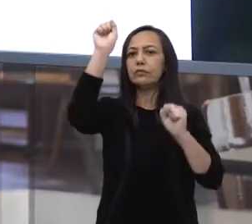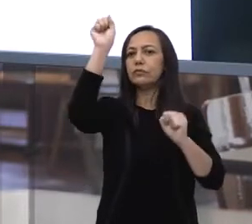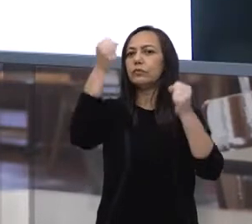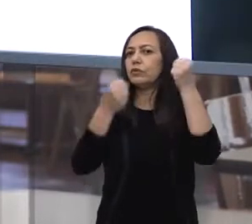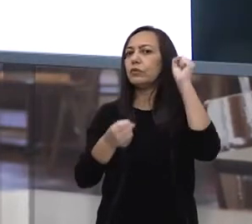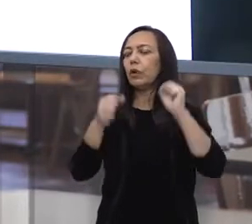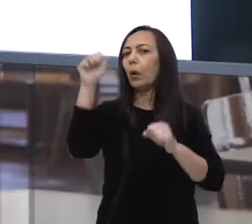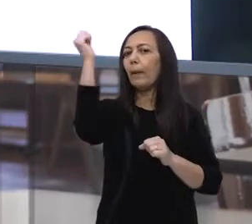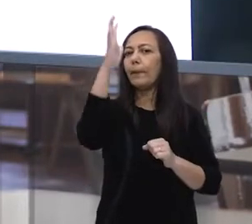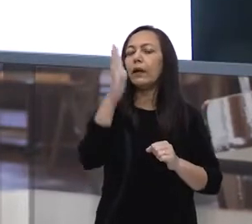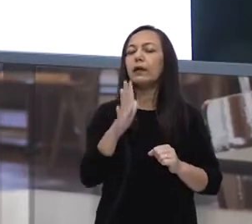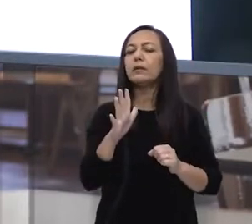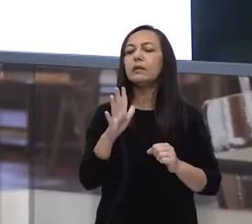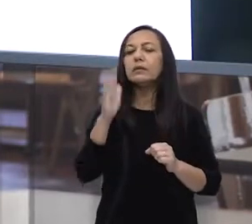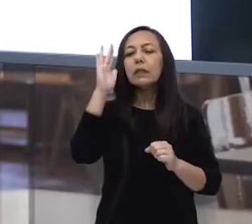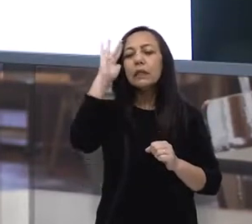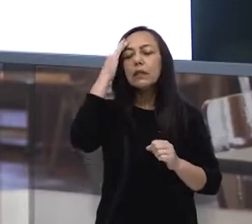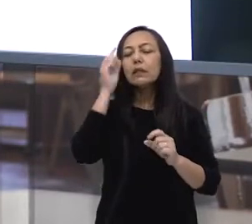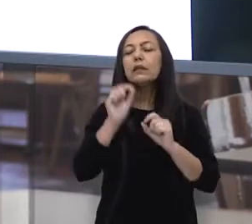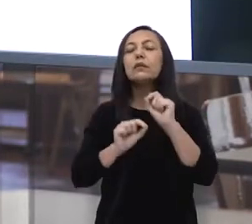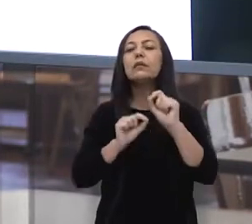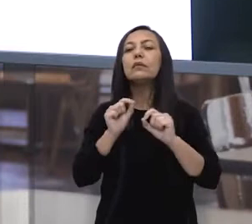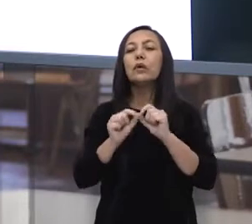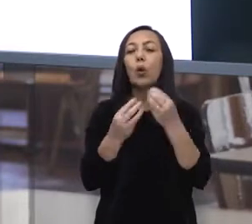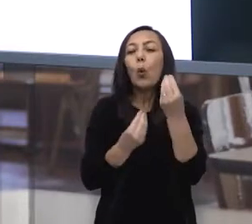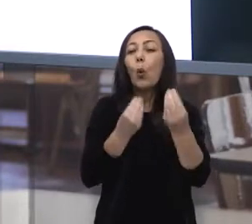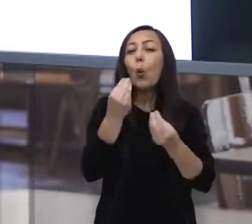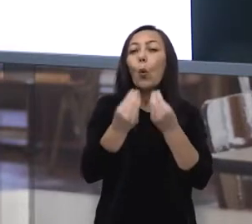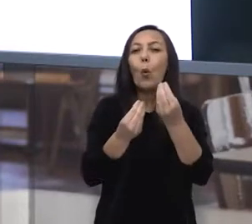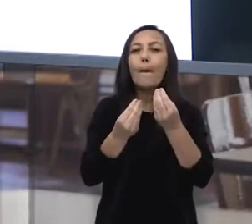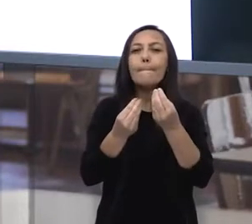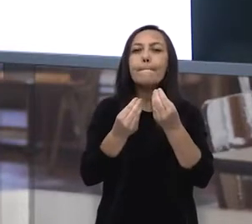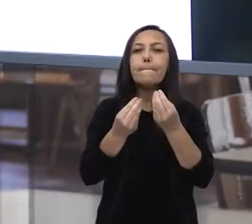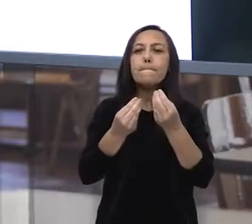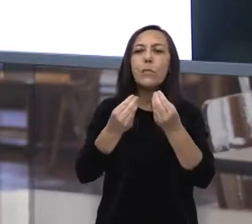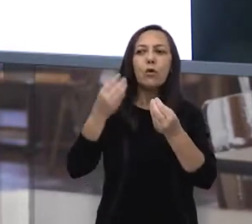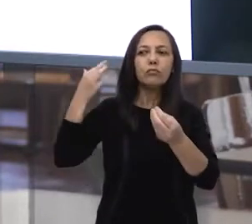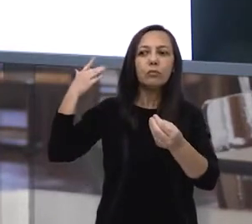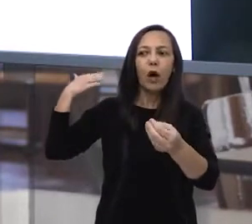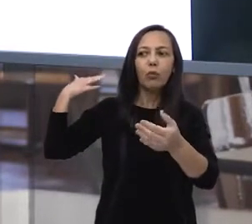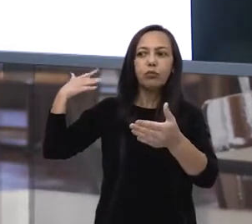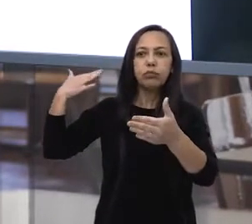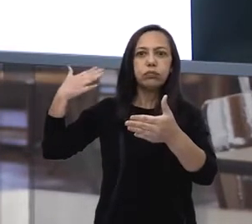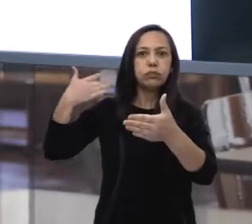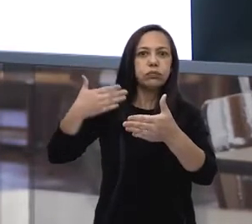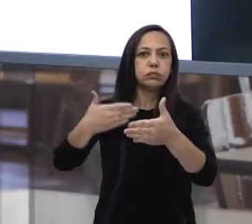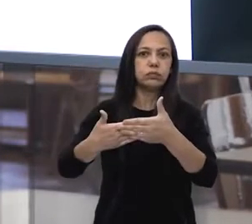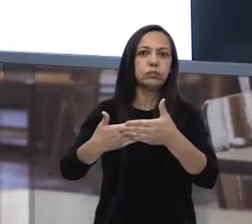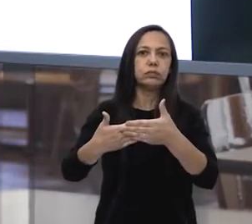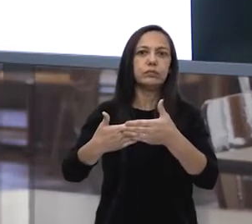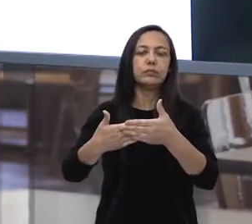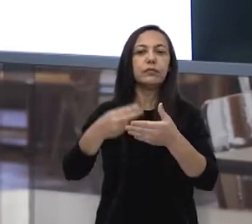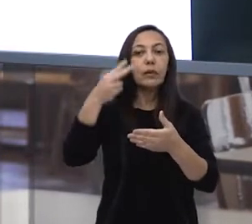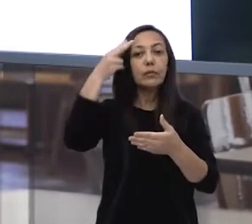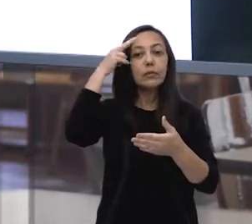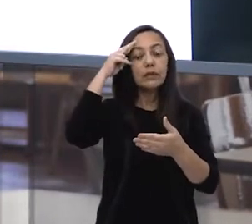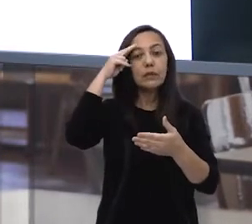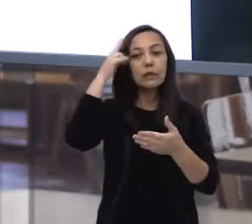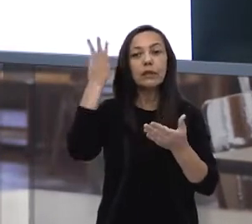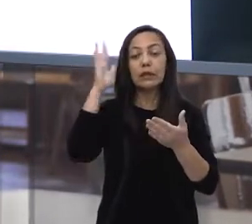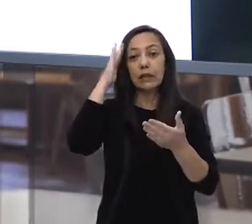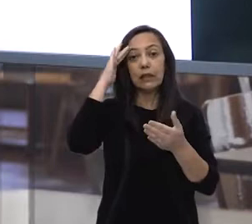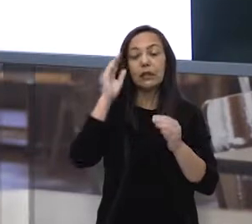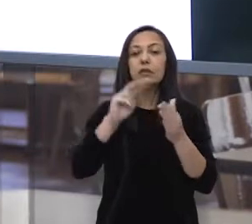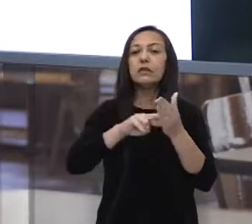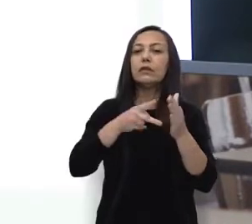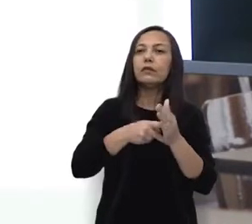brasileira, a gente tem que entender como se deu, como se chegou a esse processo, tá? Então vamos entender logo o que é